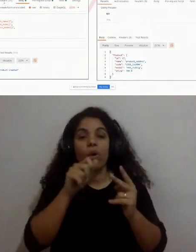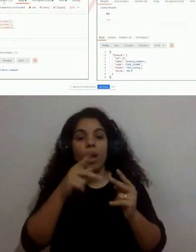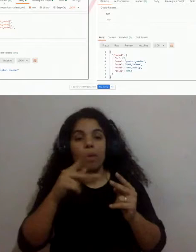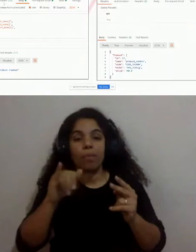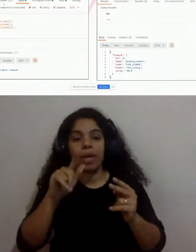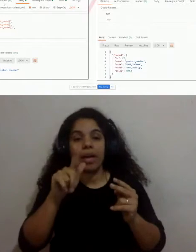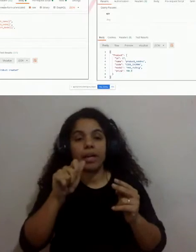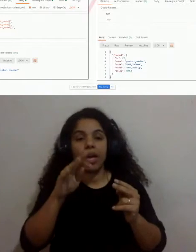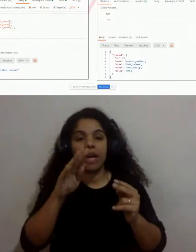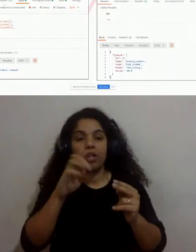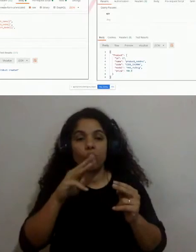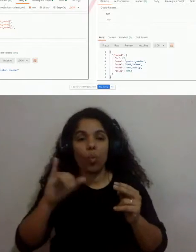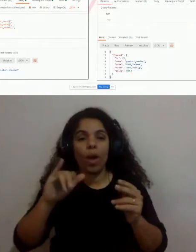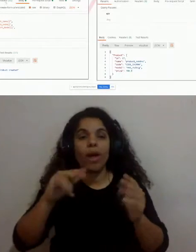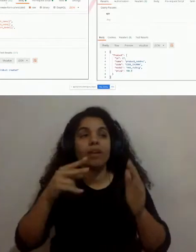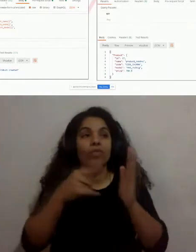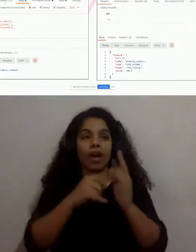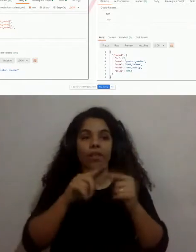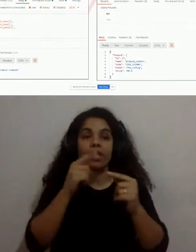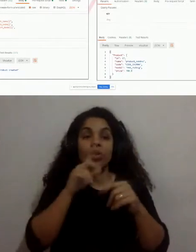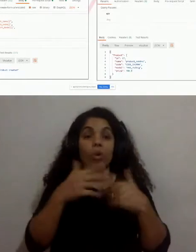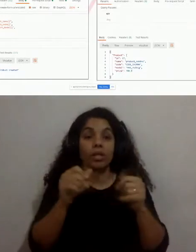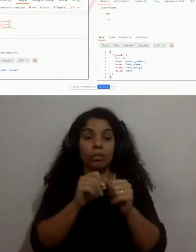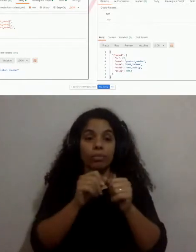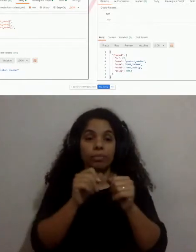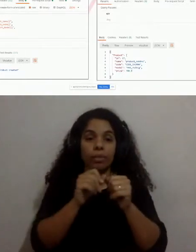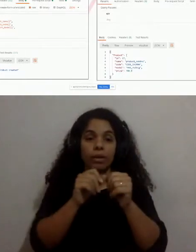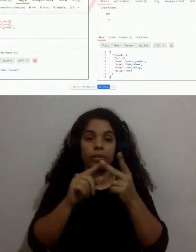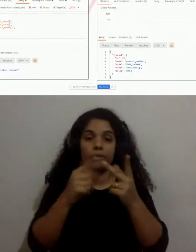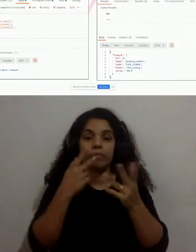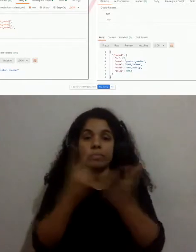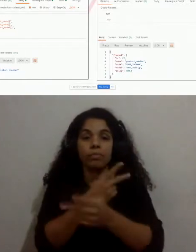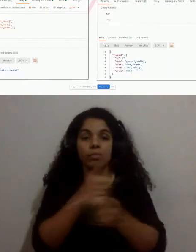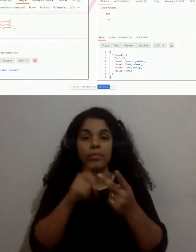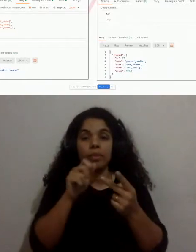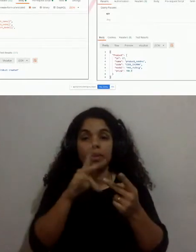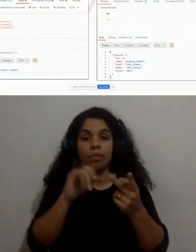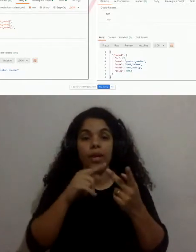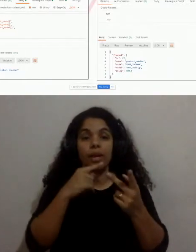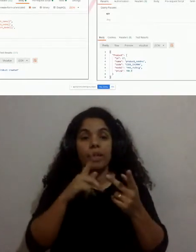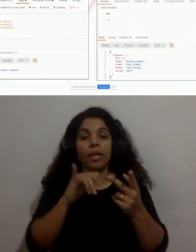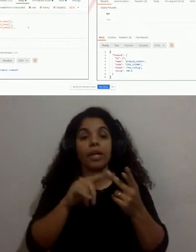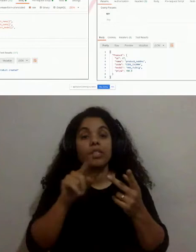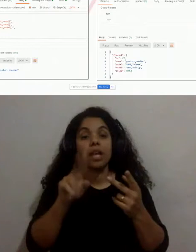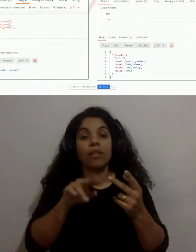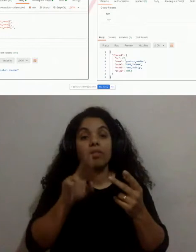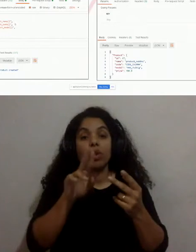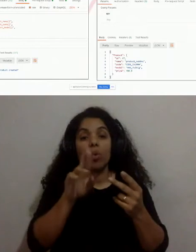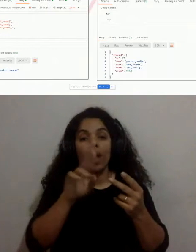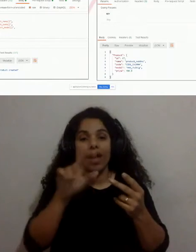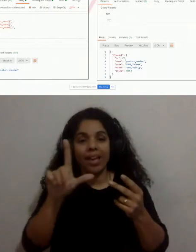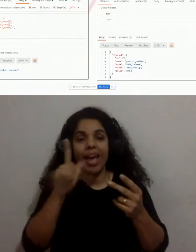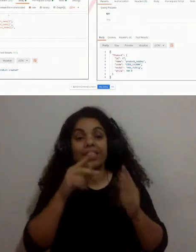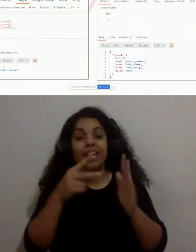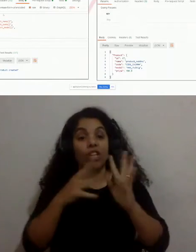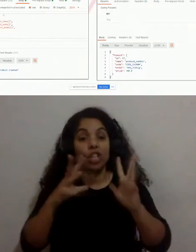vai validar, tá? Então, quando eu faço essa request, o API Gateway está validando para minha URL, está validando todo o